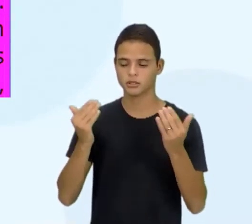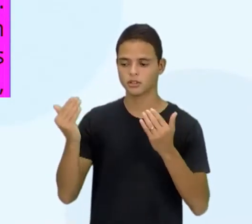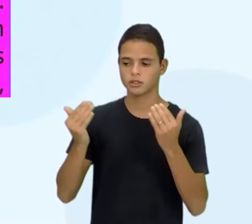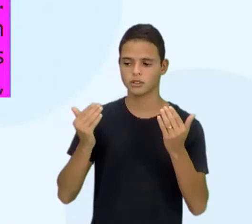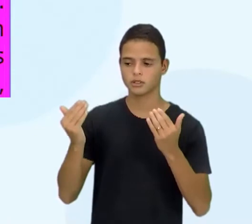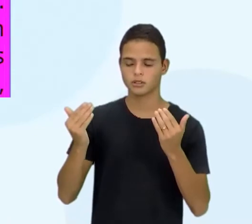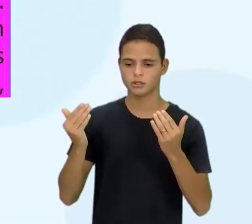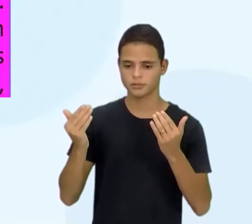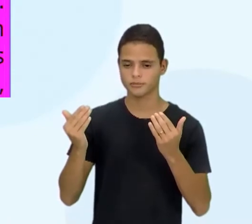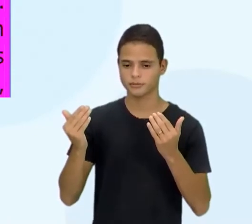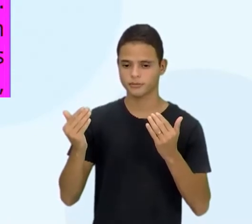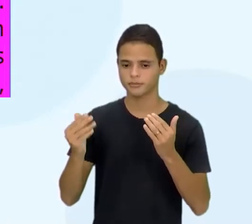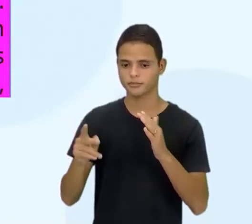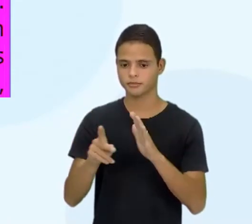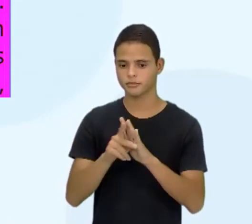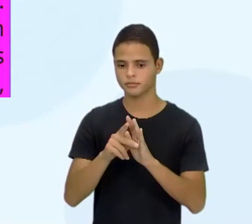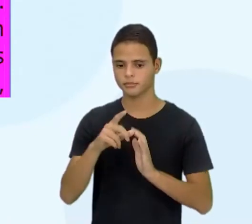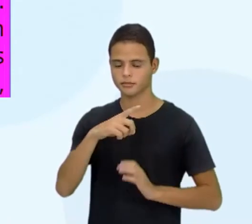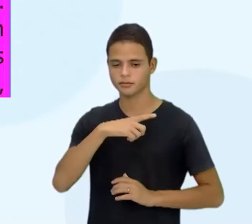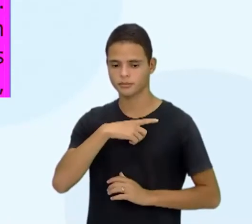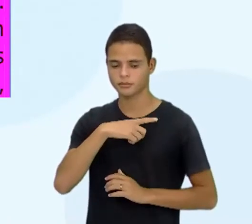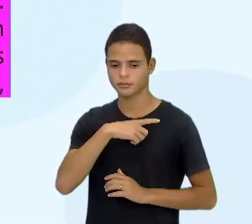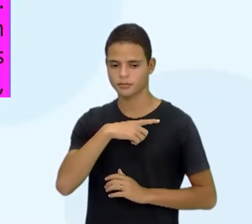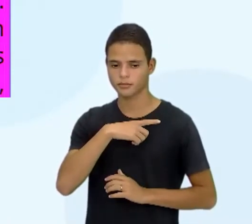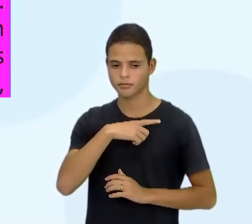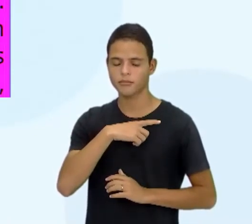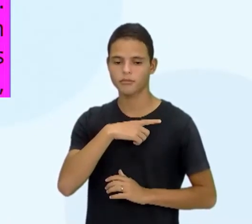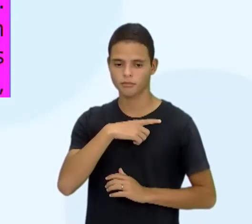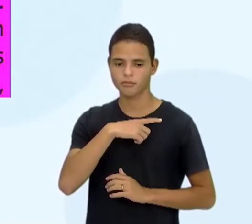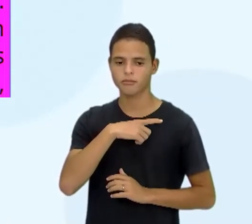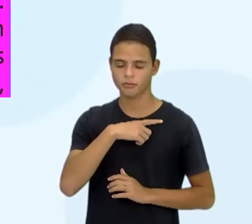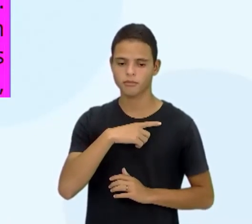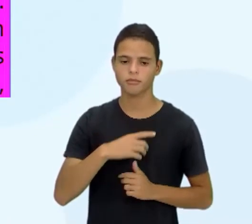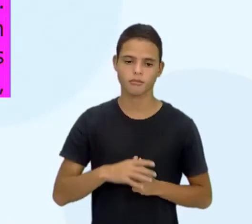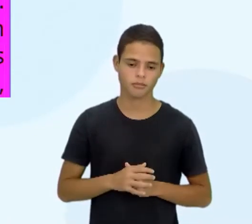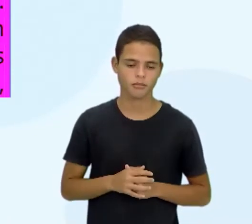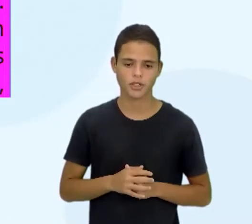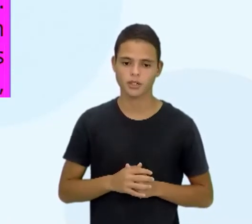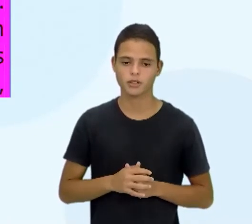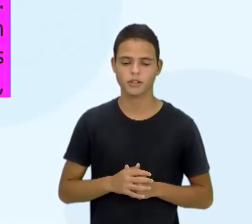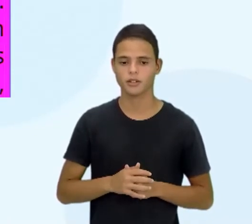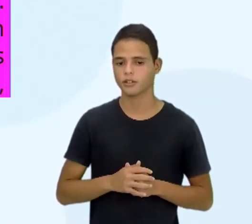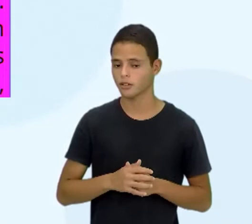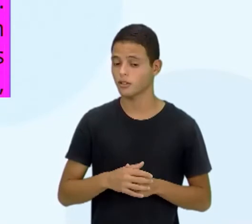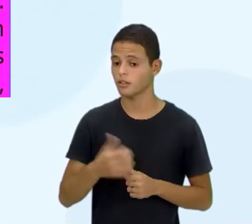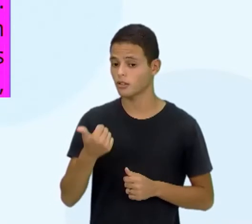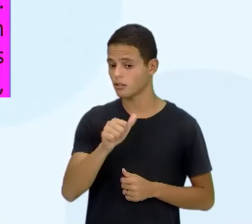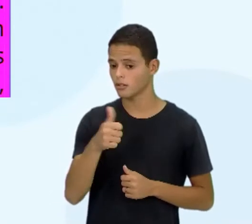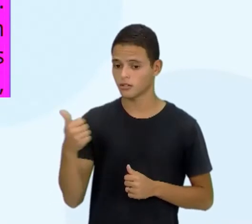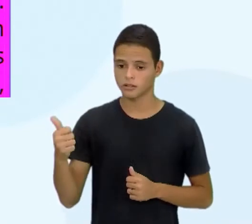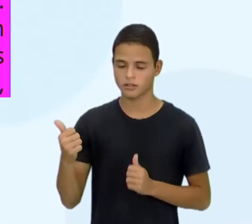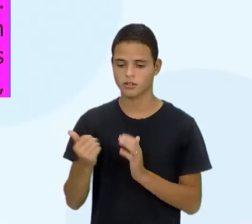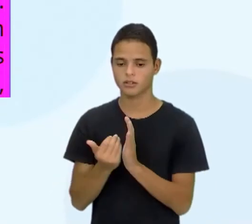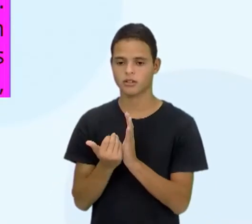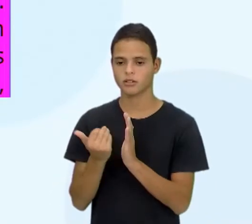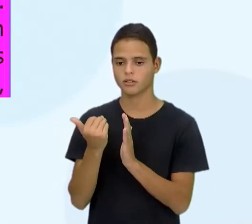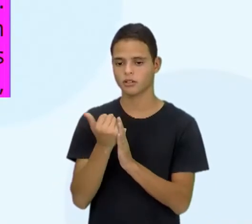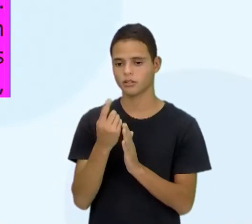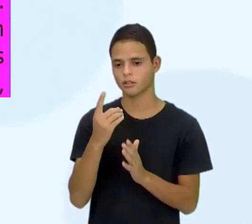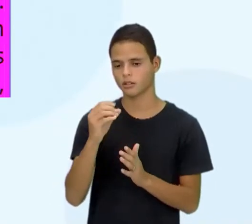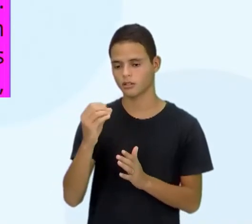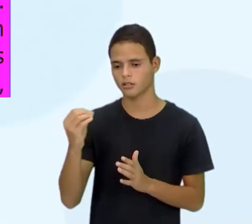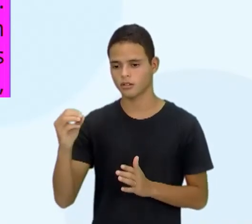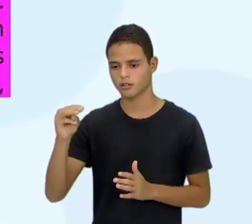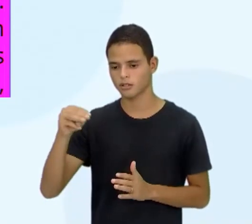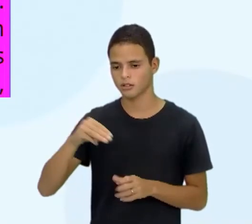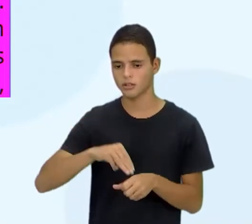da ocorrência de tempestades na metrópole paulistana. Foram 11 acima de 100 milímetros nos